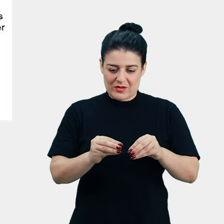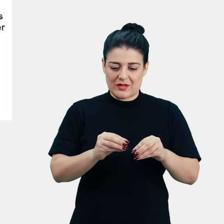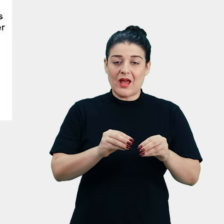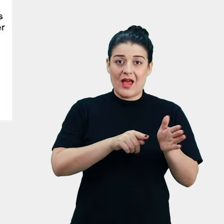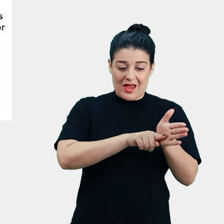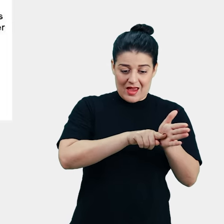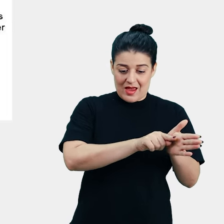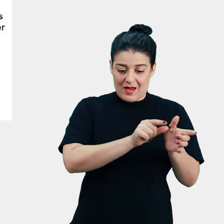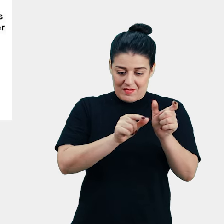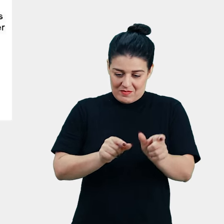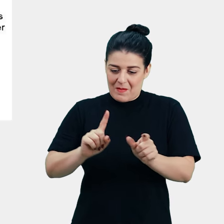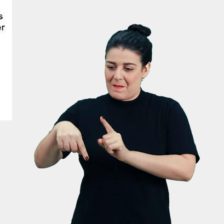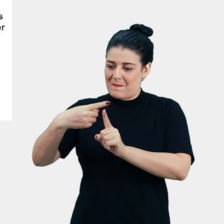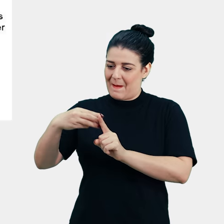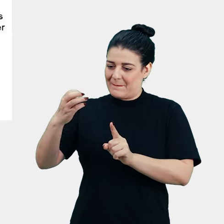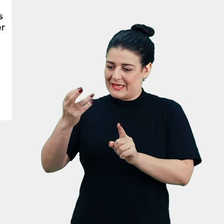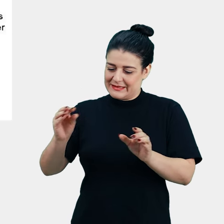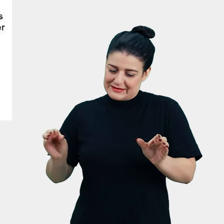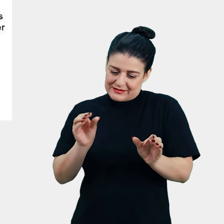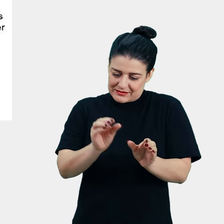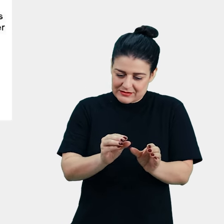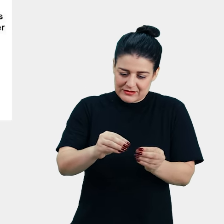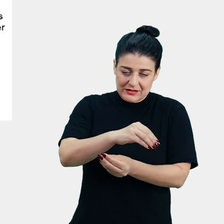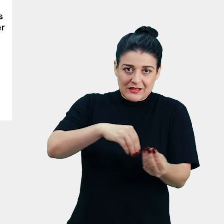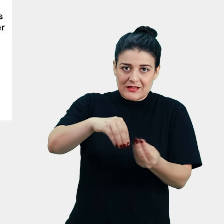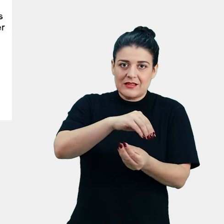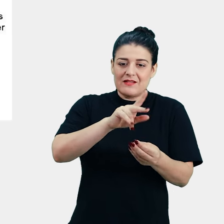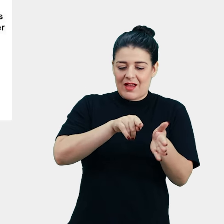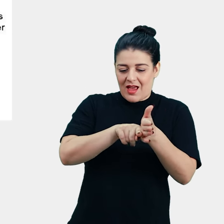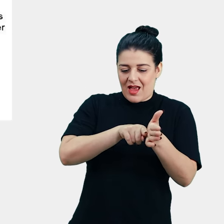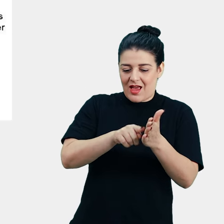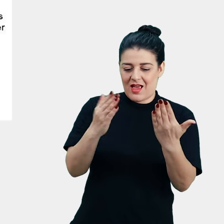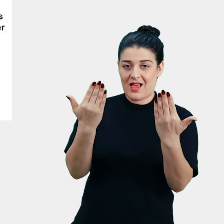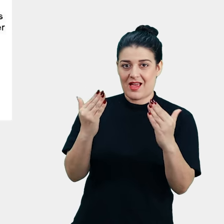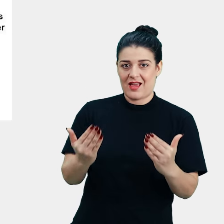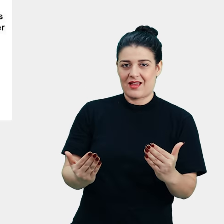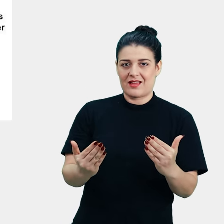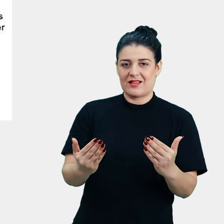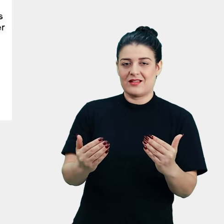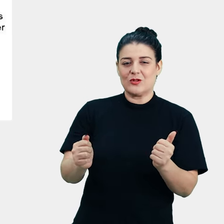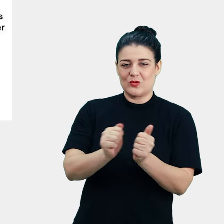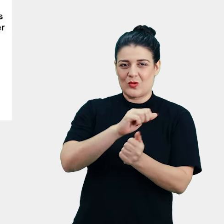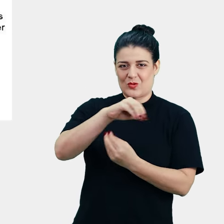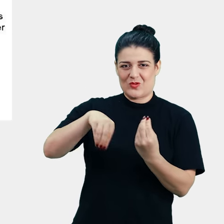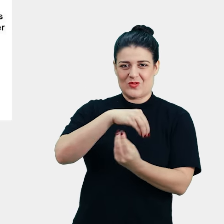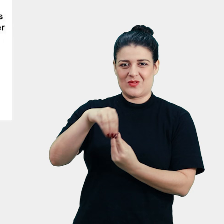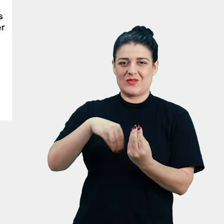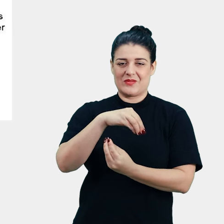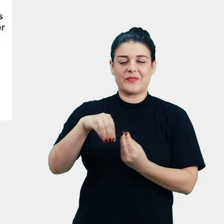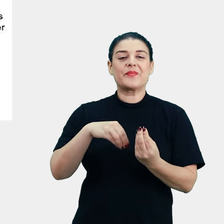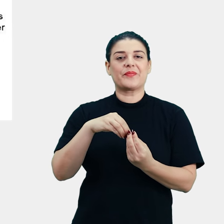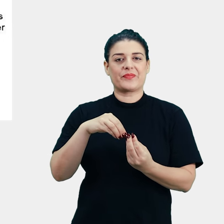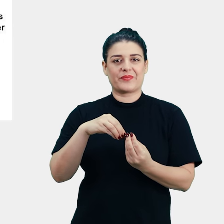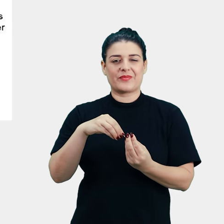nessa matriz, tá? Então, a minha amostra que vai ser analisada, ela vai estar dissolvida, dispersa aqui nessa matriz.